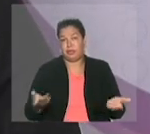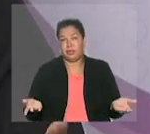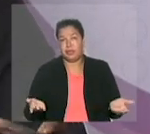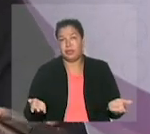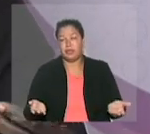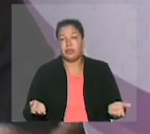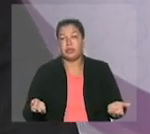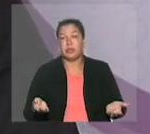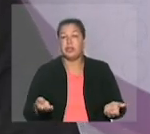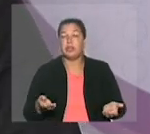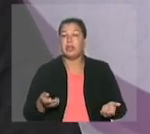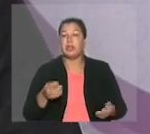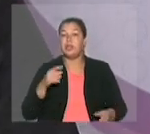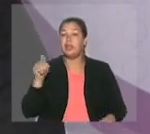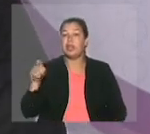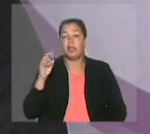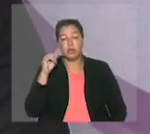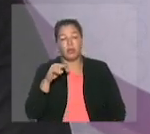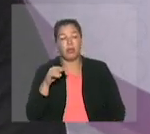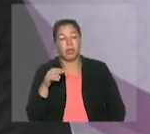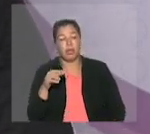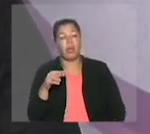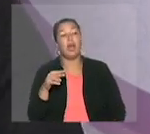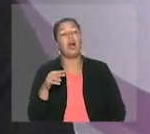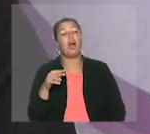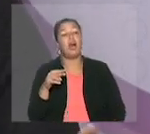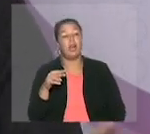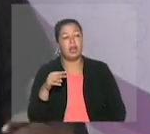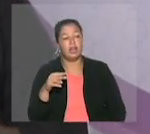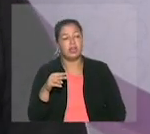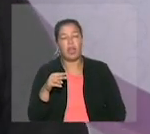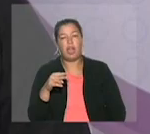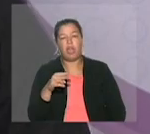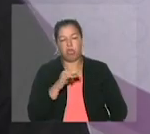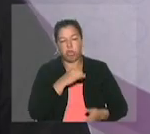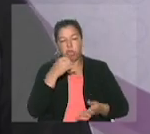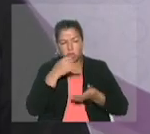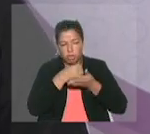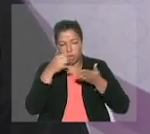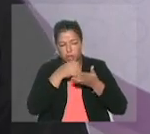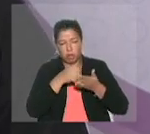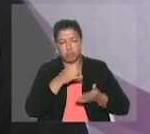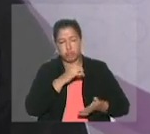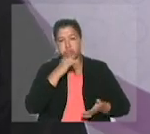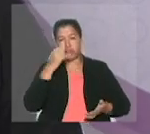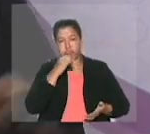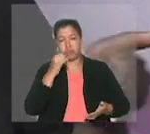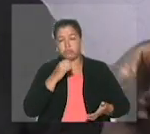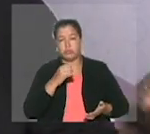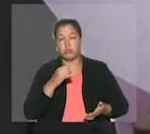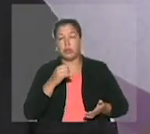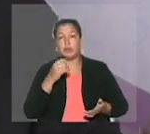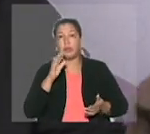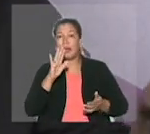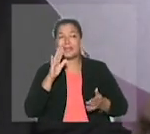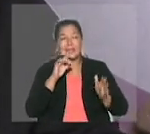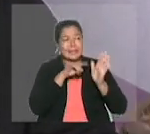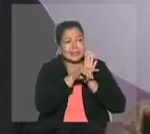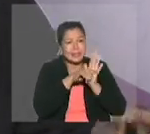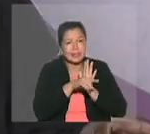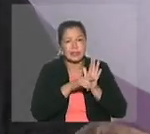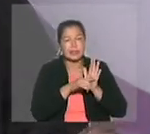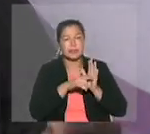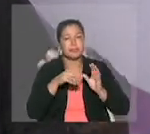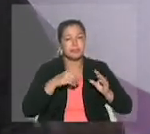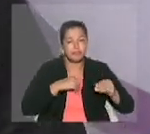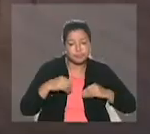apresenta. Primeiro atender, viu, tá tendo overdose, sem examinar, é o